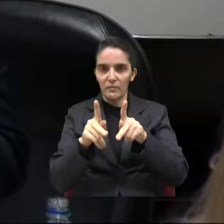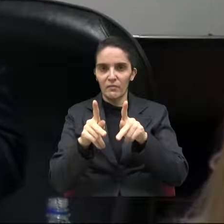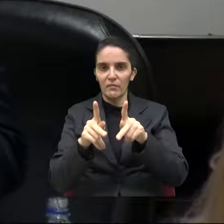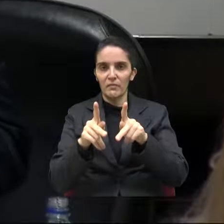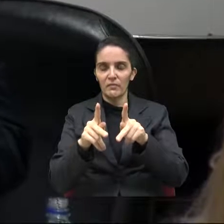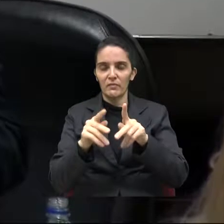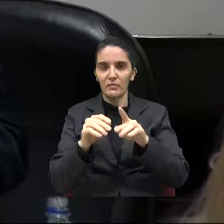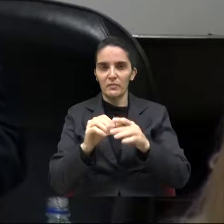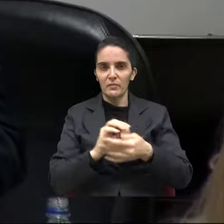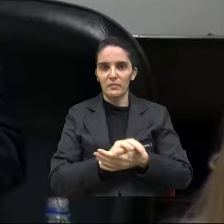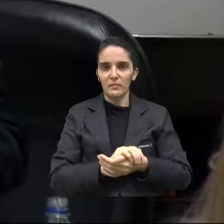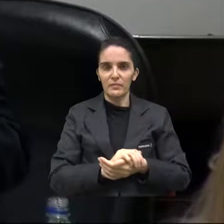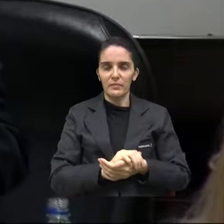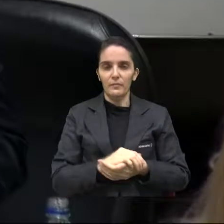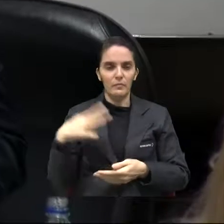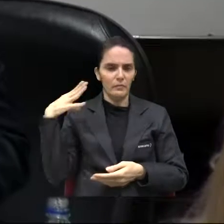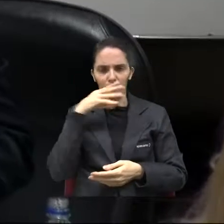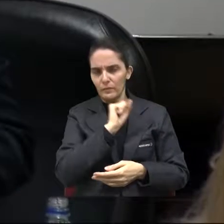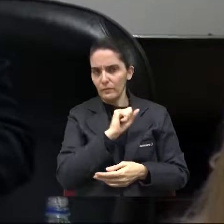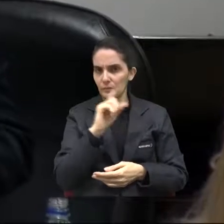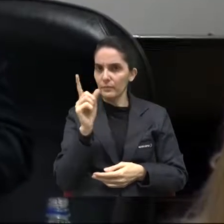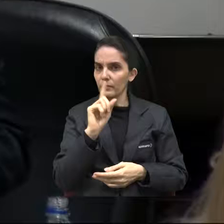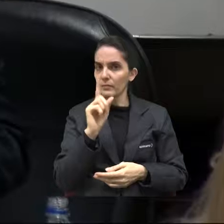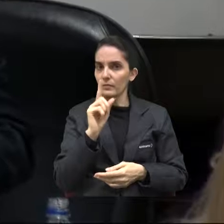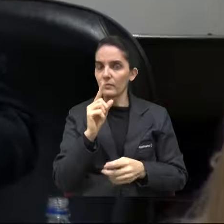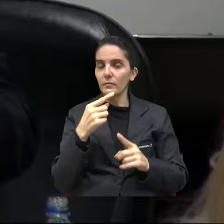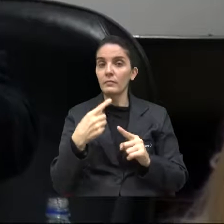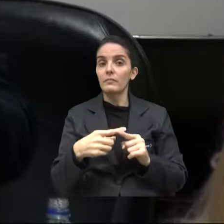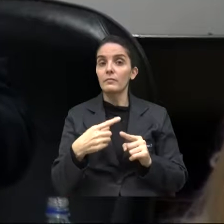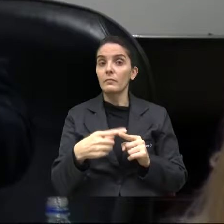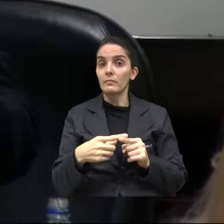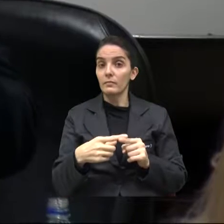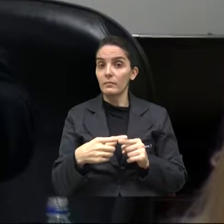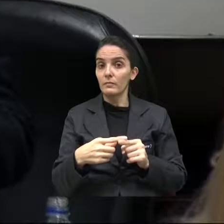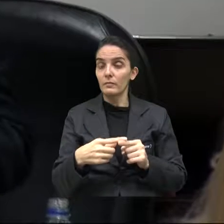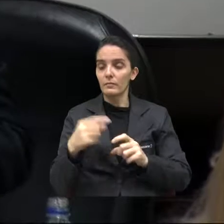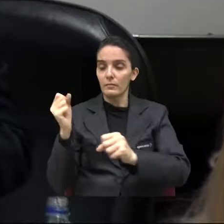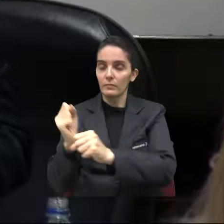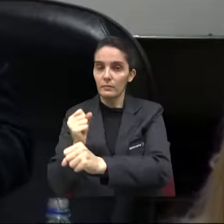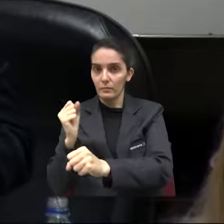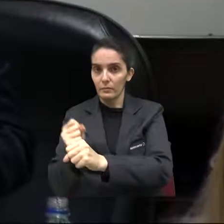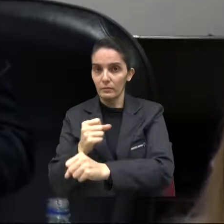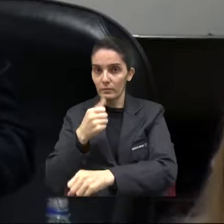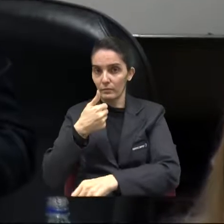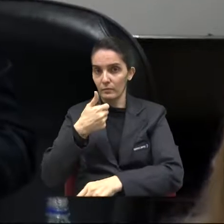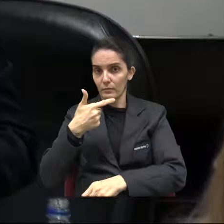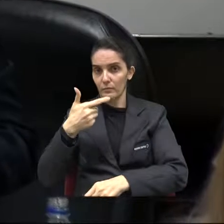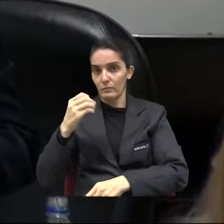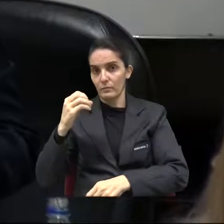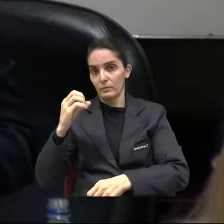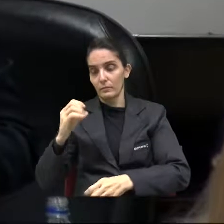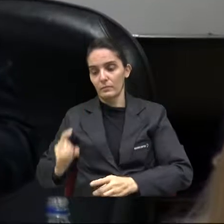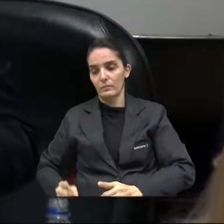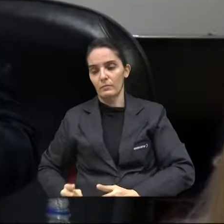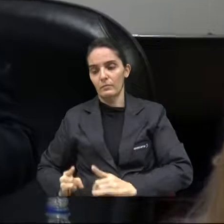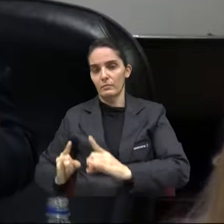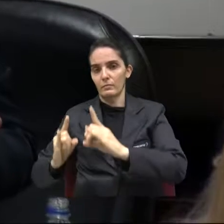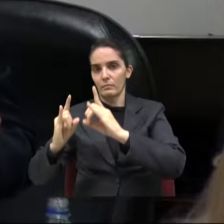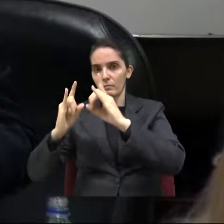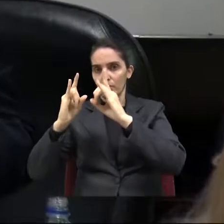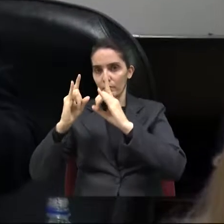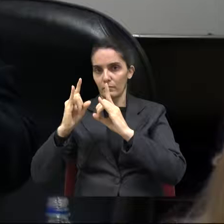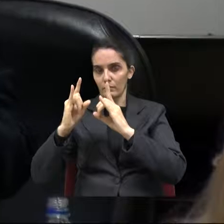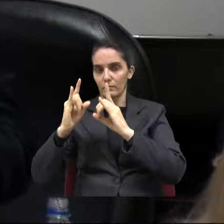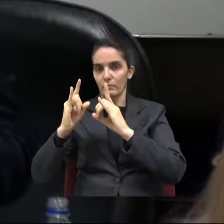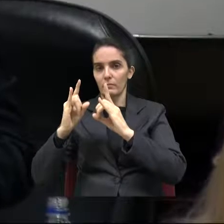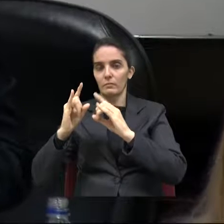uma maneira meteórica, não. Por quê? Porque se construir 1.200 apartamentos ali, teoricamente você